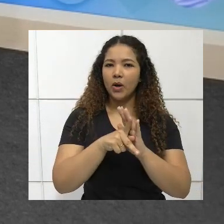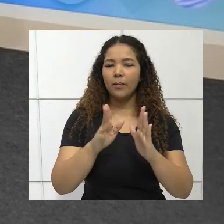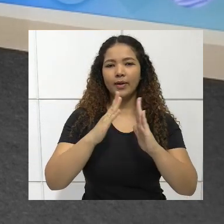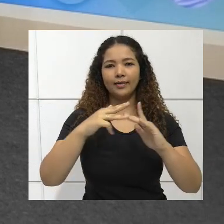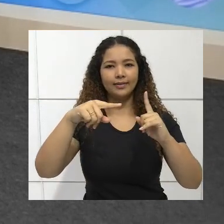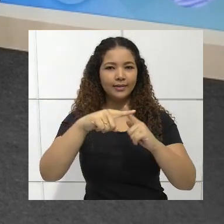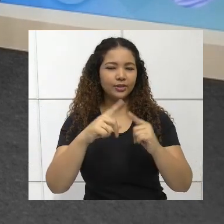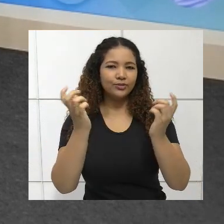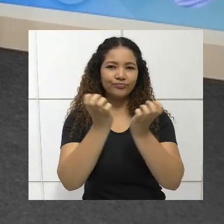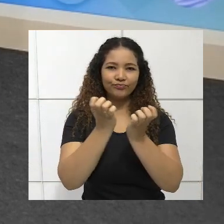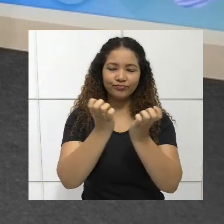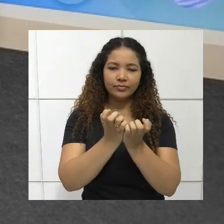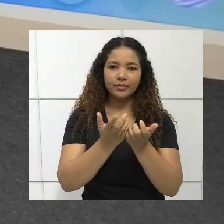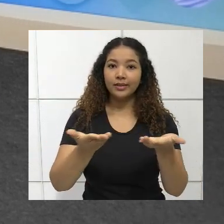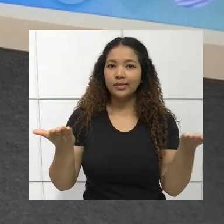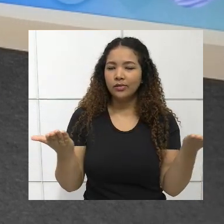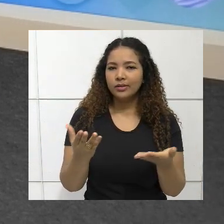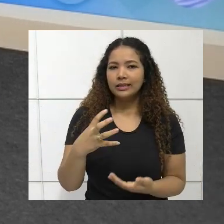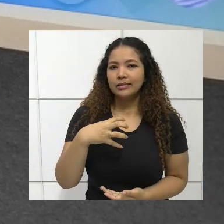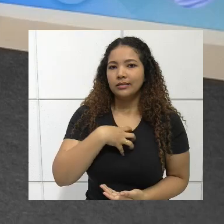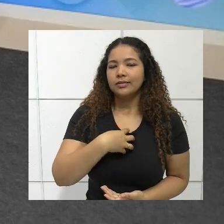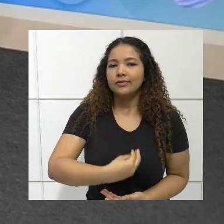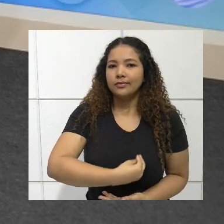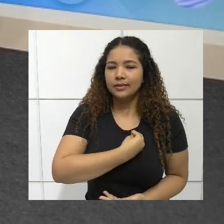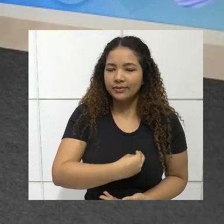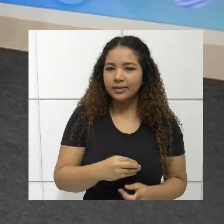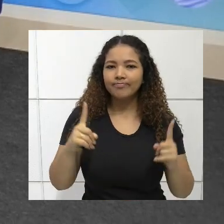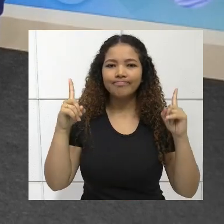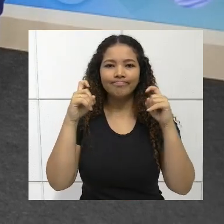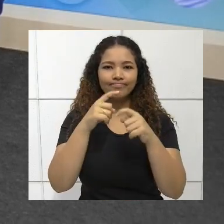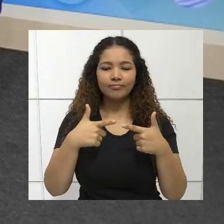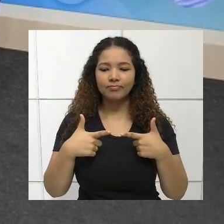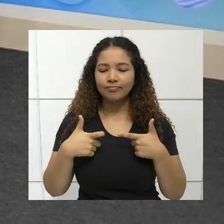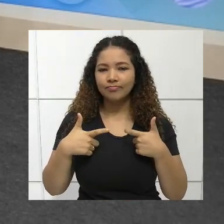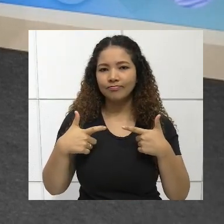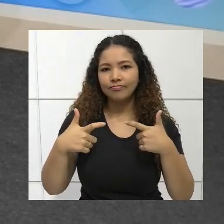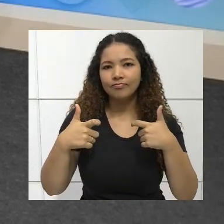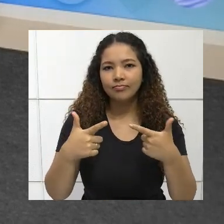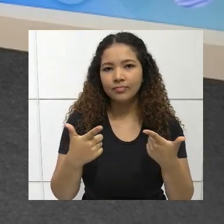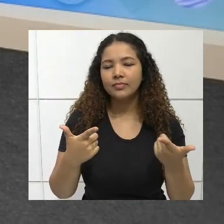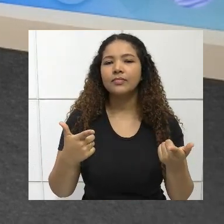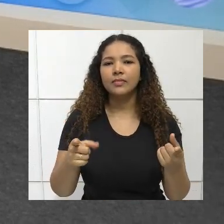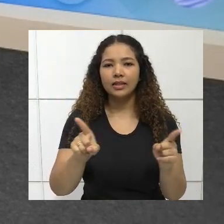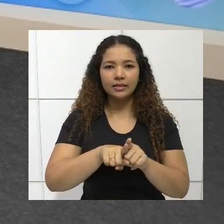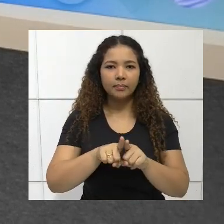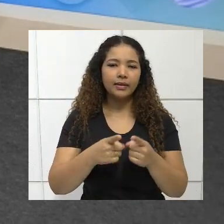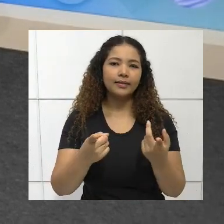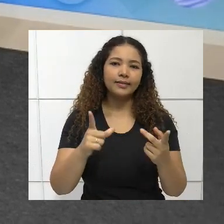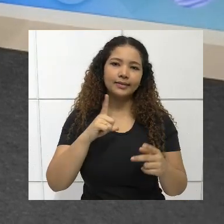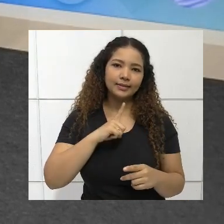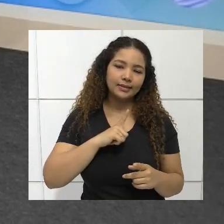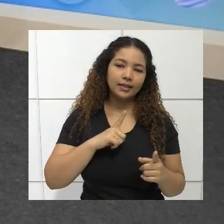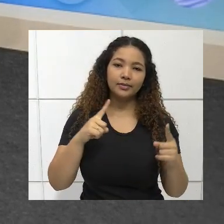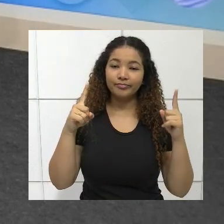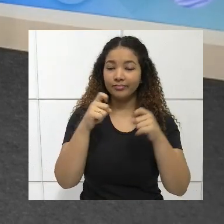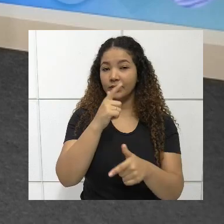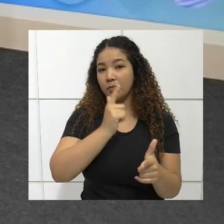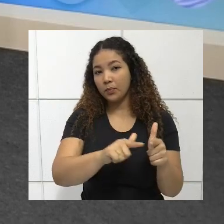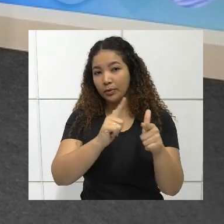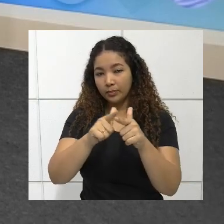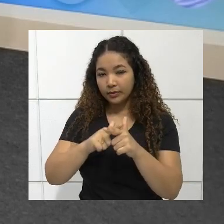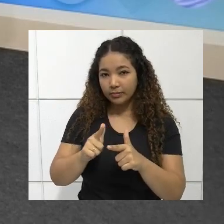de toda essa situação que a gente vem vivendo, diante das guerras da Ucrânia, também da Rússia, agora ali da